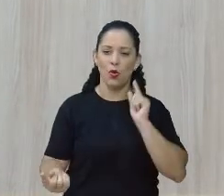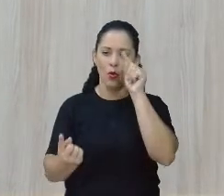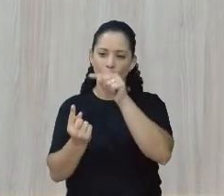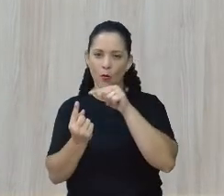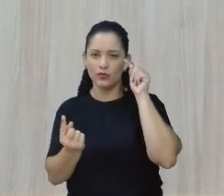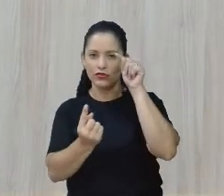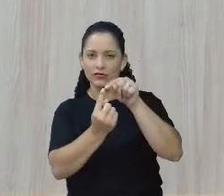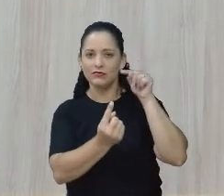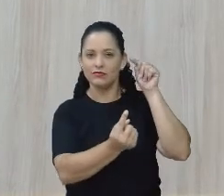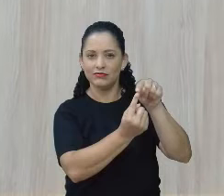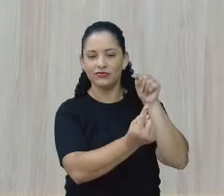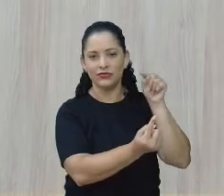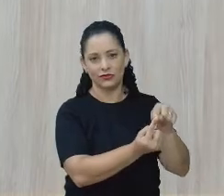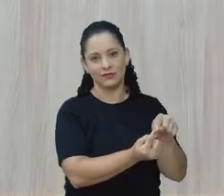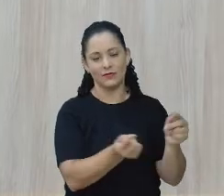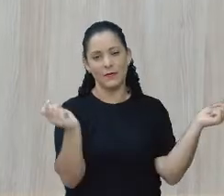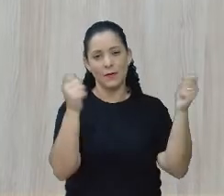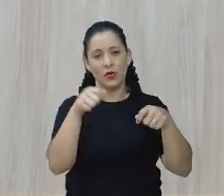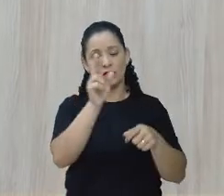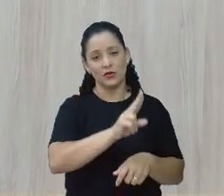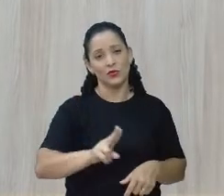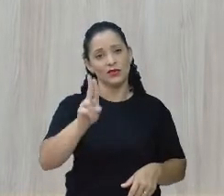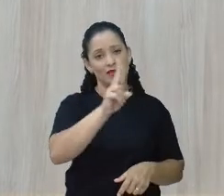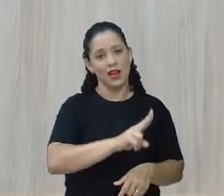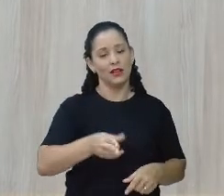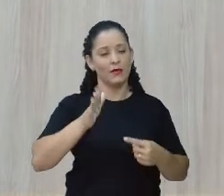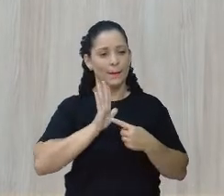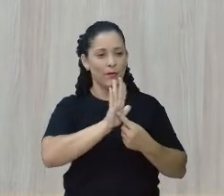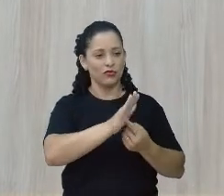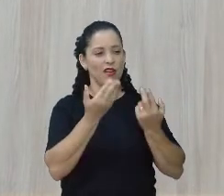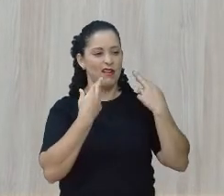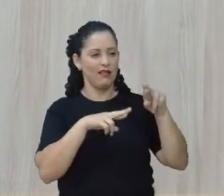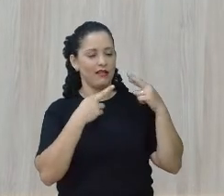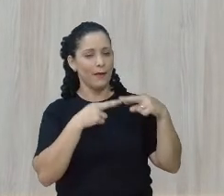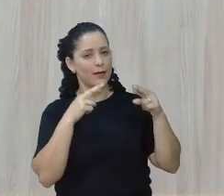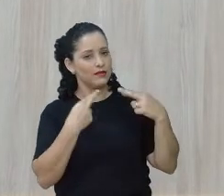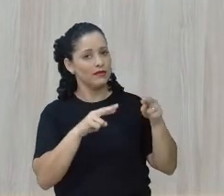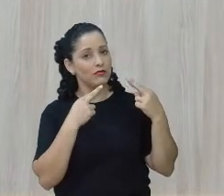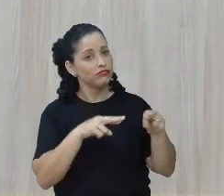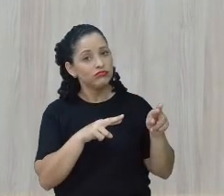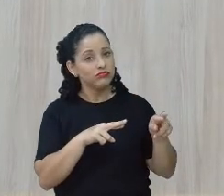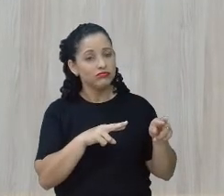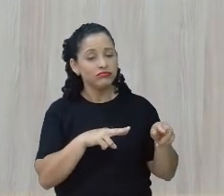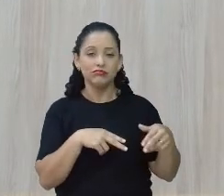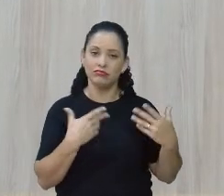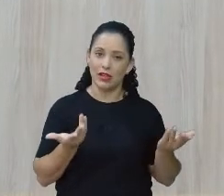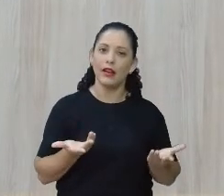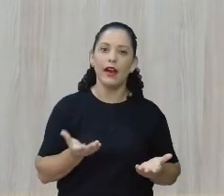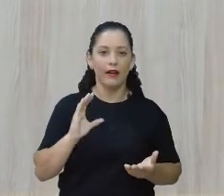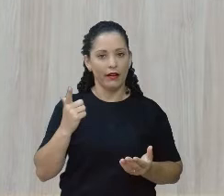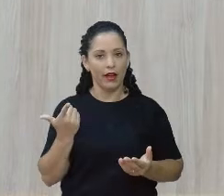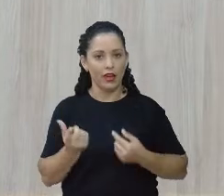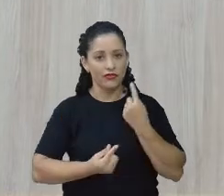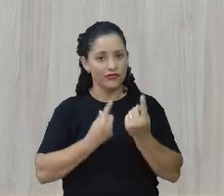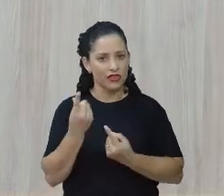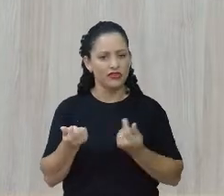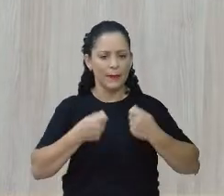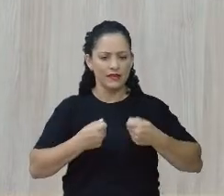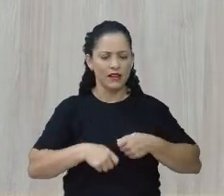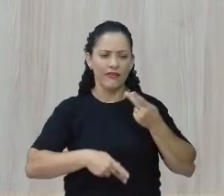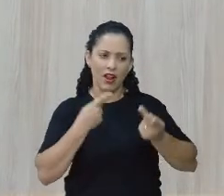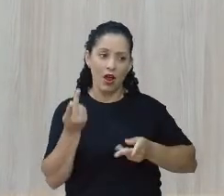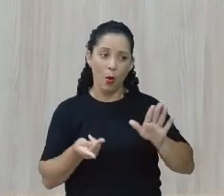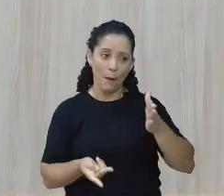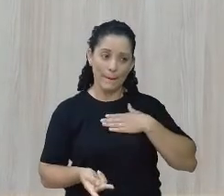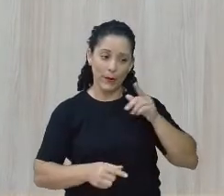né? Ele pode ser utilizado para você expor a sua reclamação, muito eventualmente, quando a gente precisa fazer esse contato e dizer, olha, o meu produto